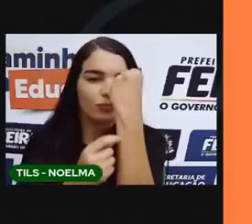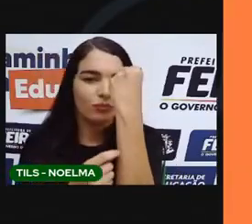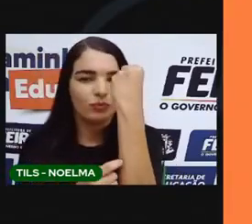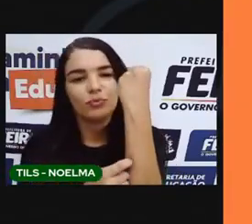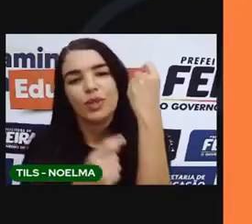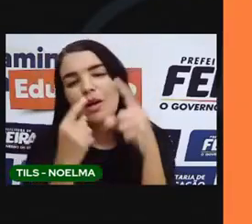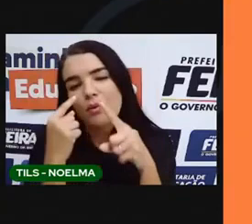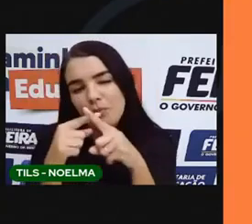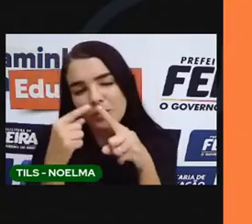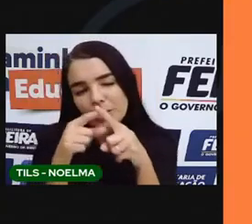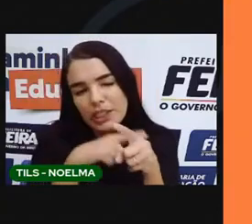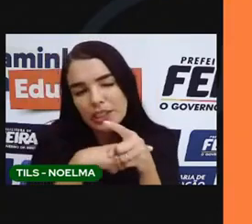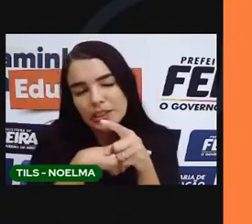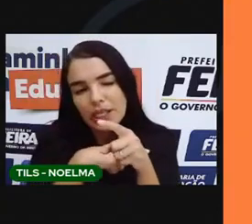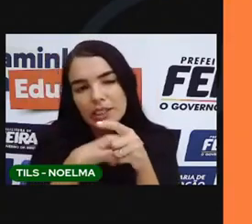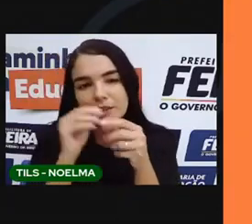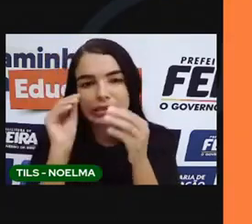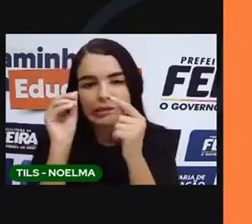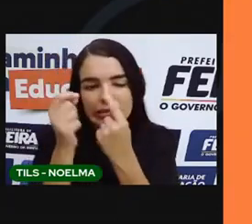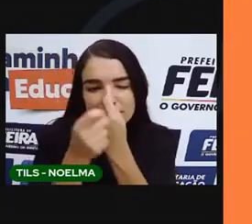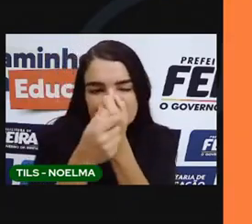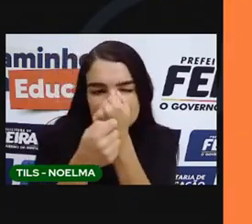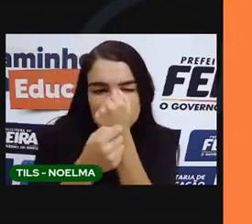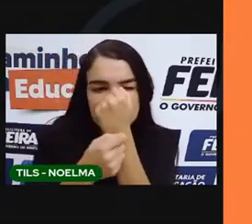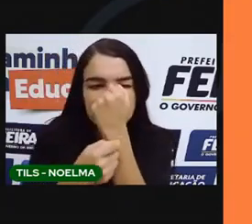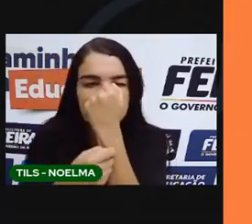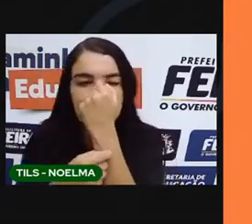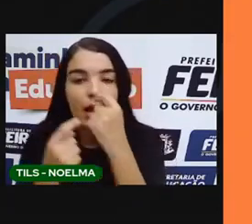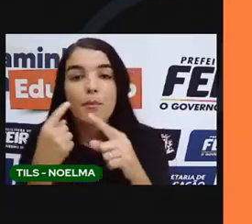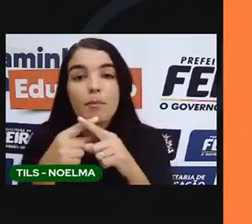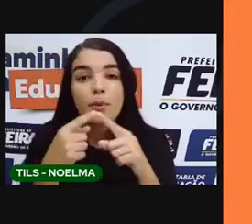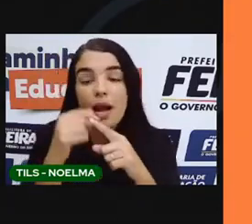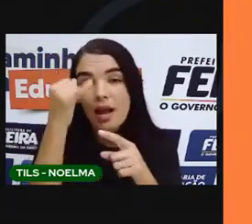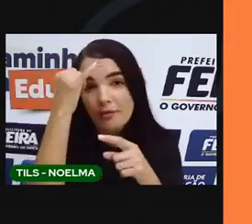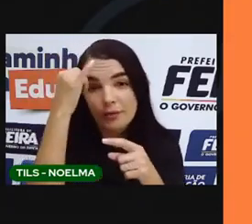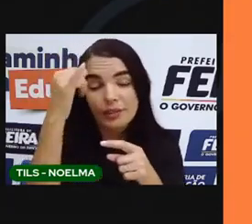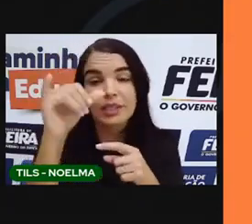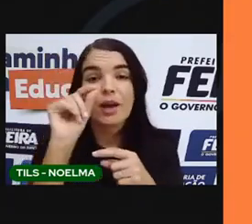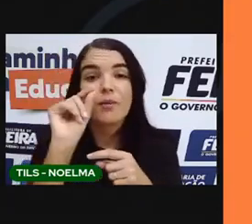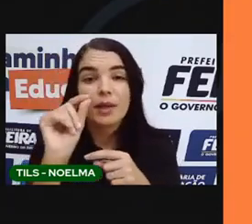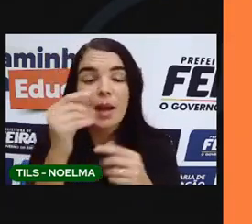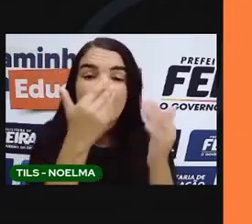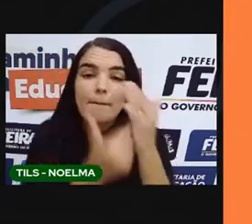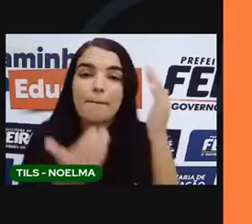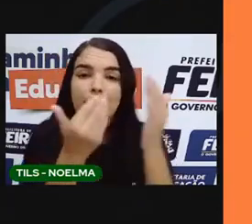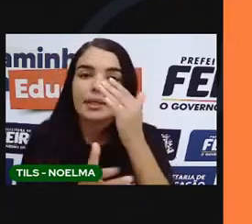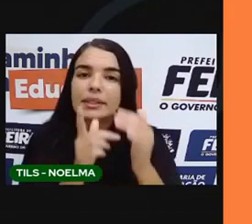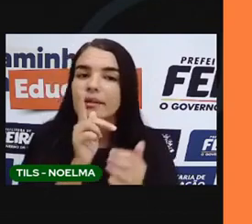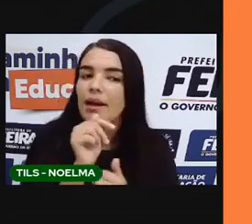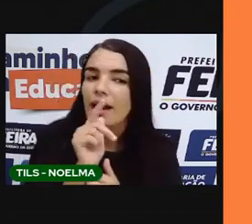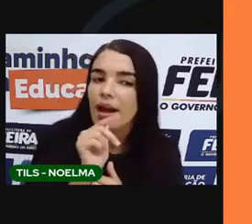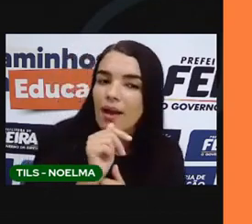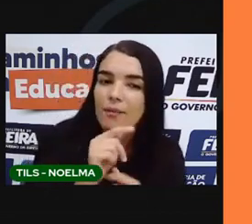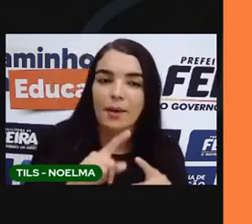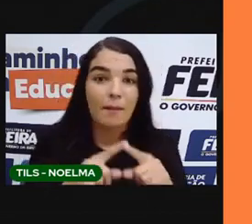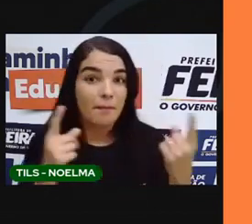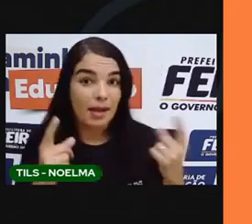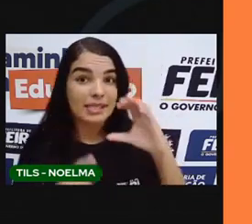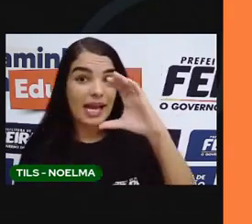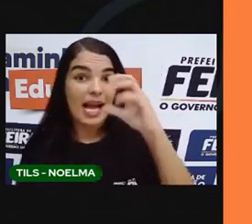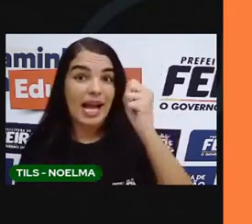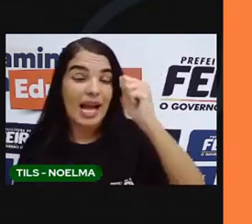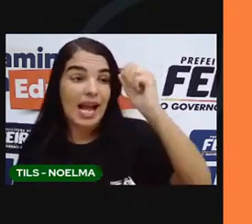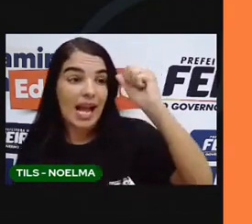tem aqueles espinzinhos, né? Para evitar a perca de água. Porém, a Caatinga, ela possui